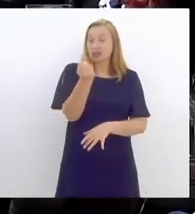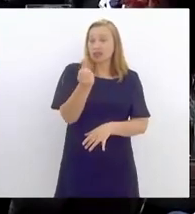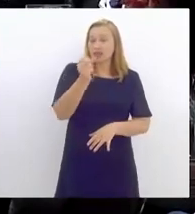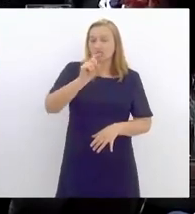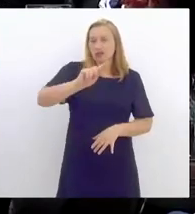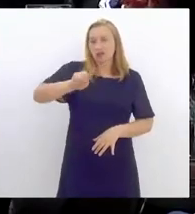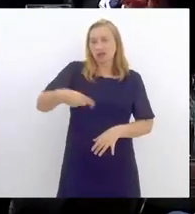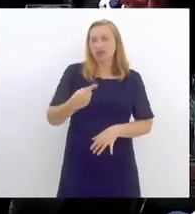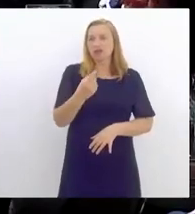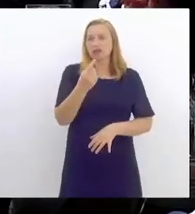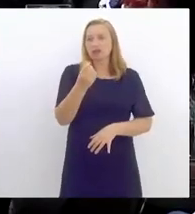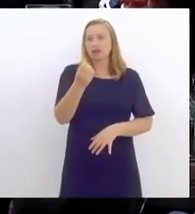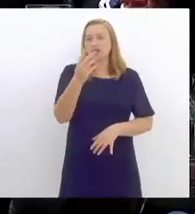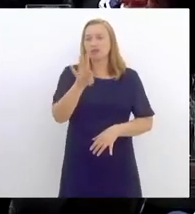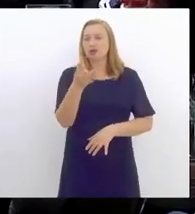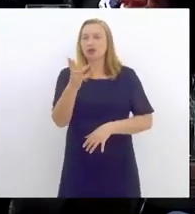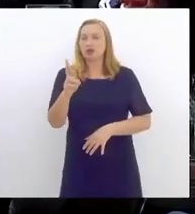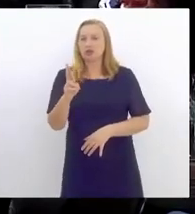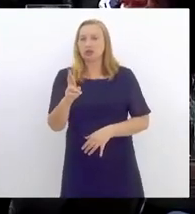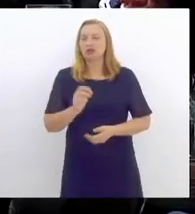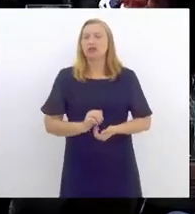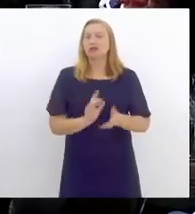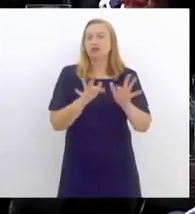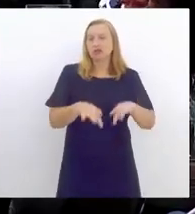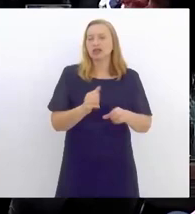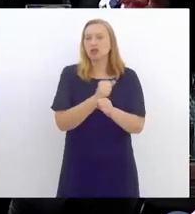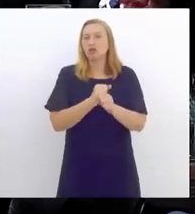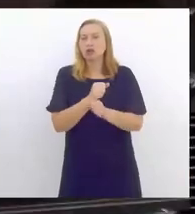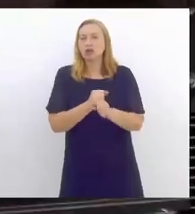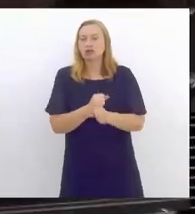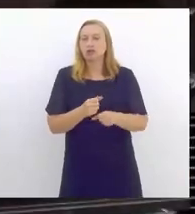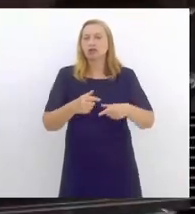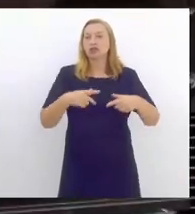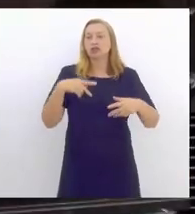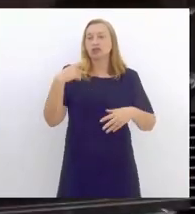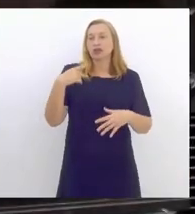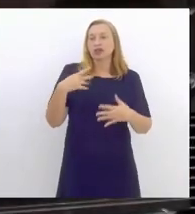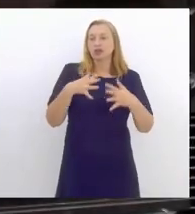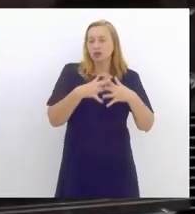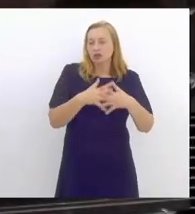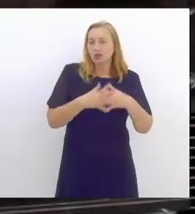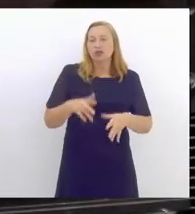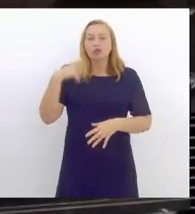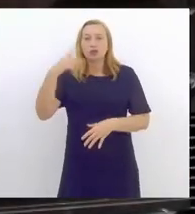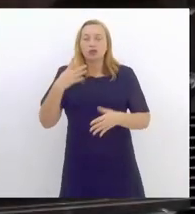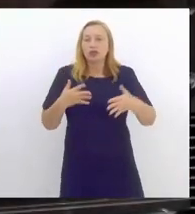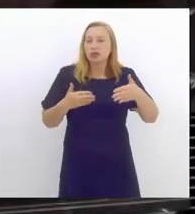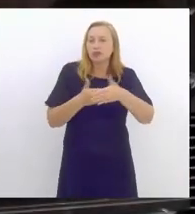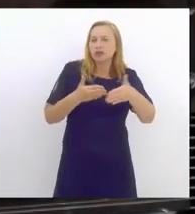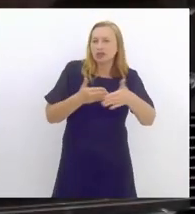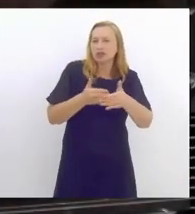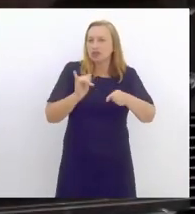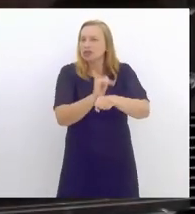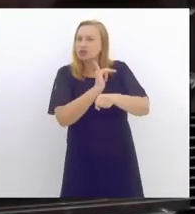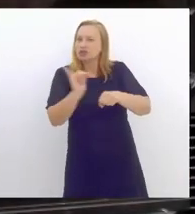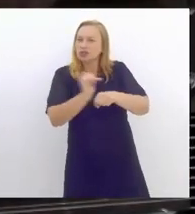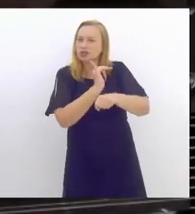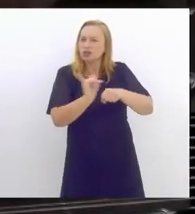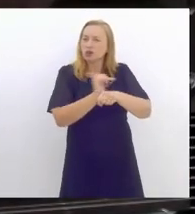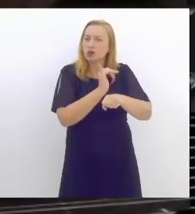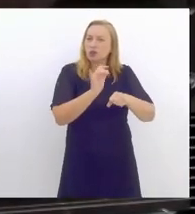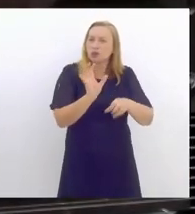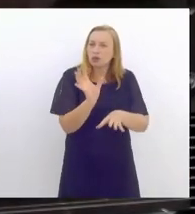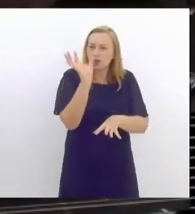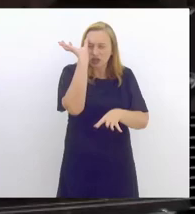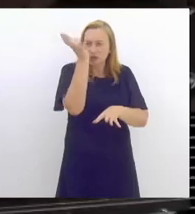fechar o ano. As turbulências políticas impediam a articulação em busca de solução para